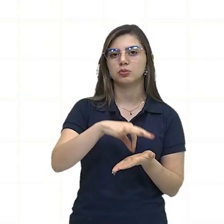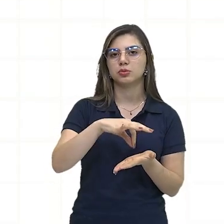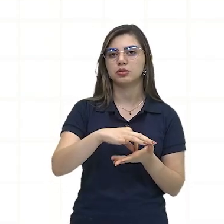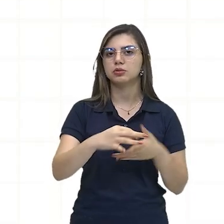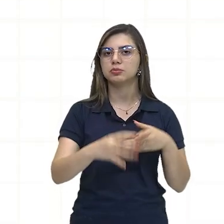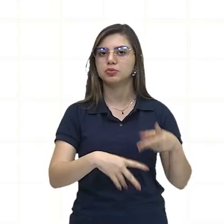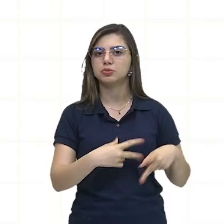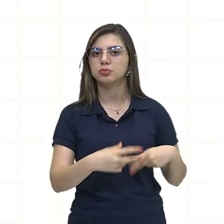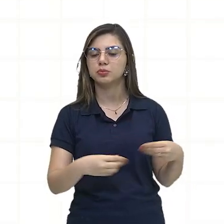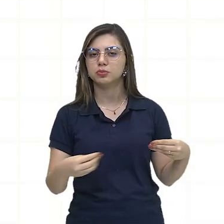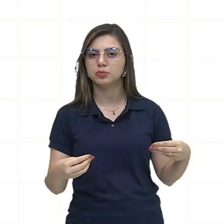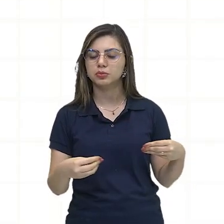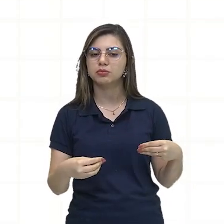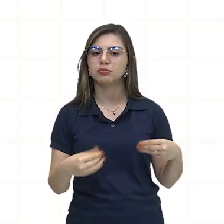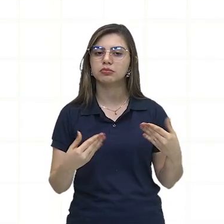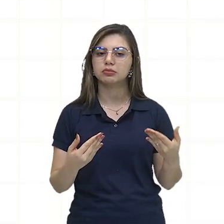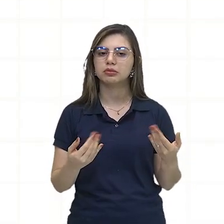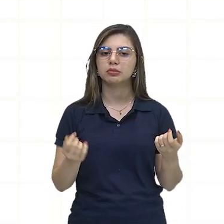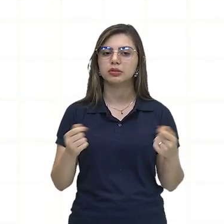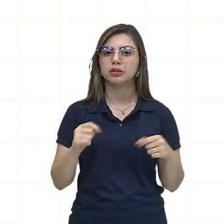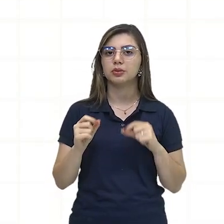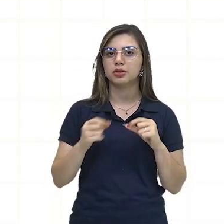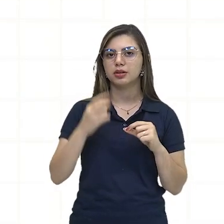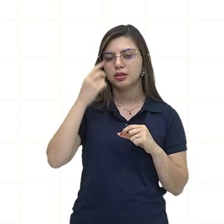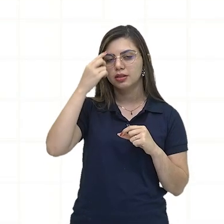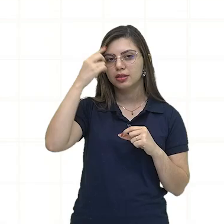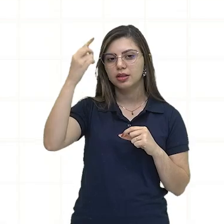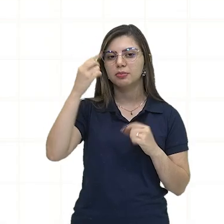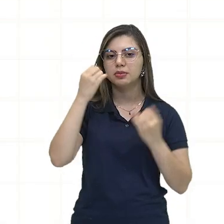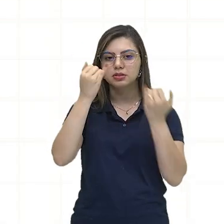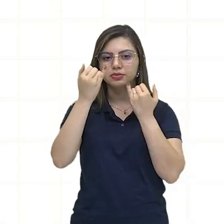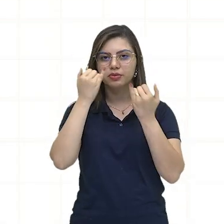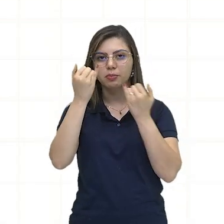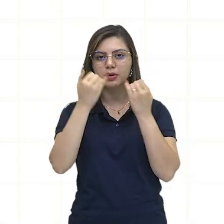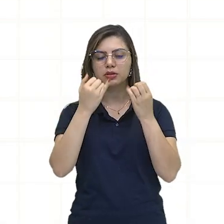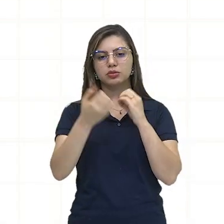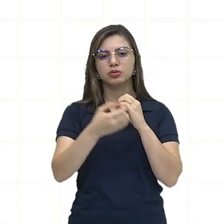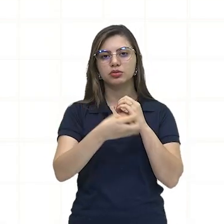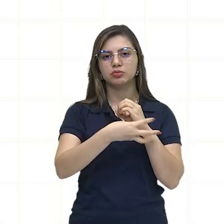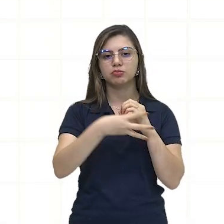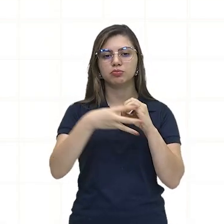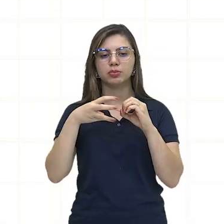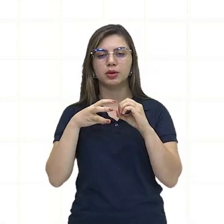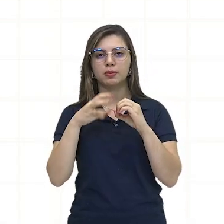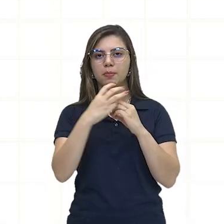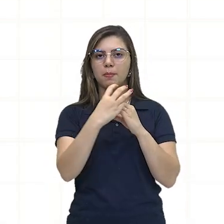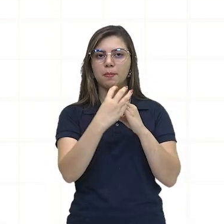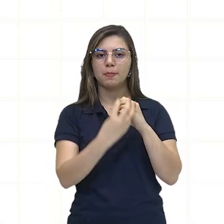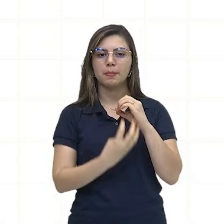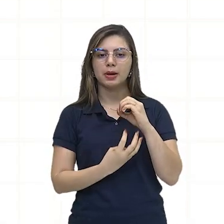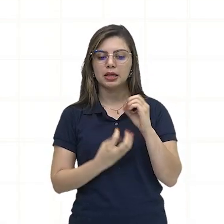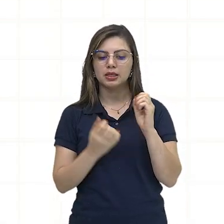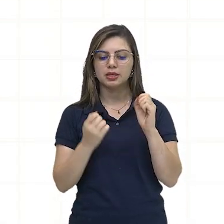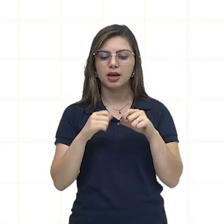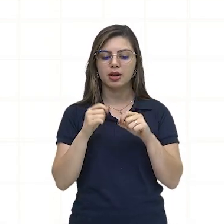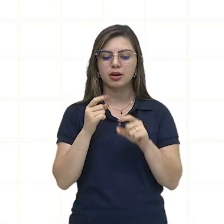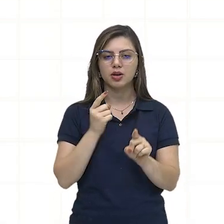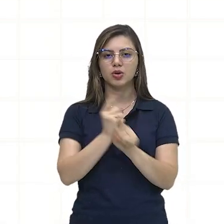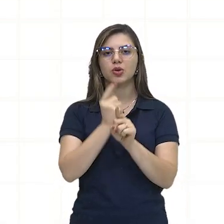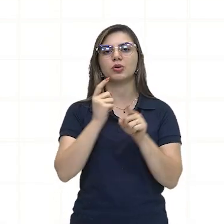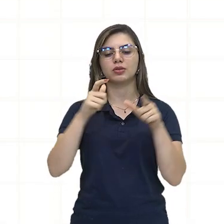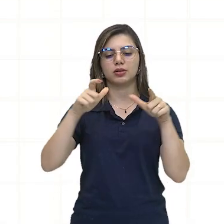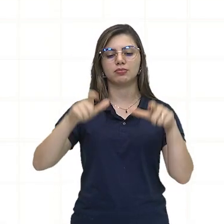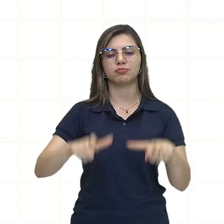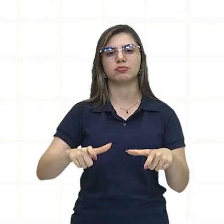município de Borba. Então, eu vou conseguir com a latitude e a longitude uma coordenada geográfica precisa para eu poder identificar